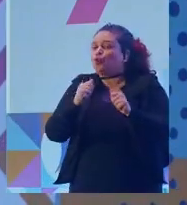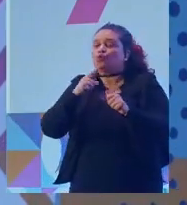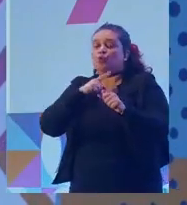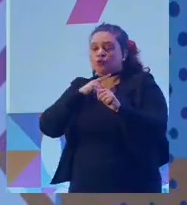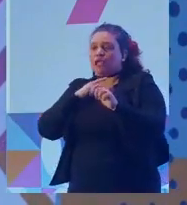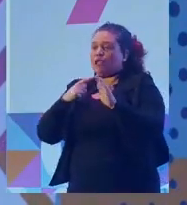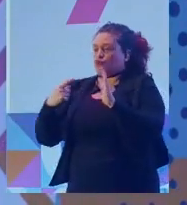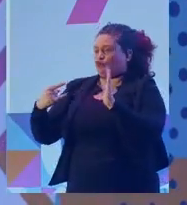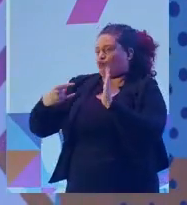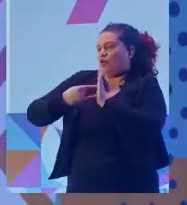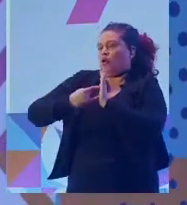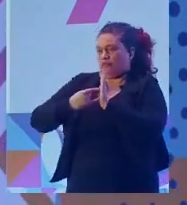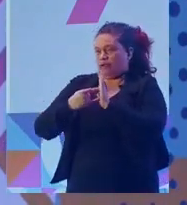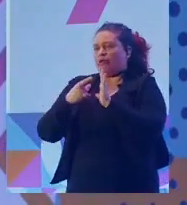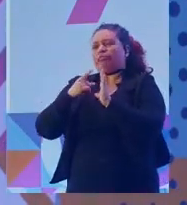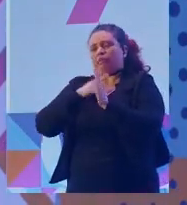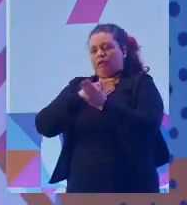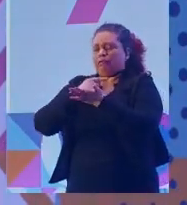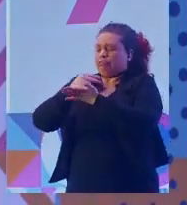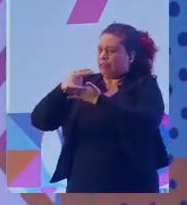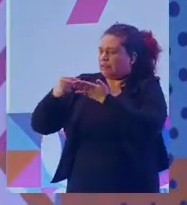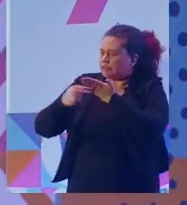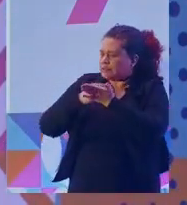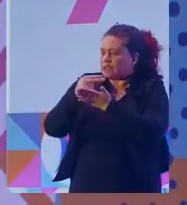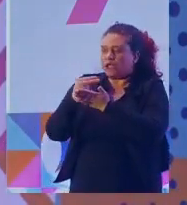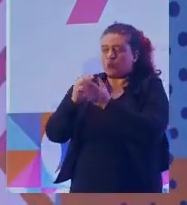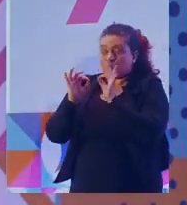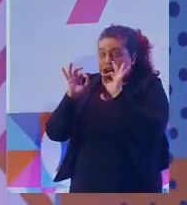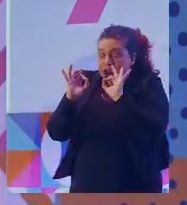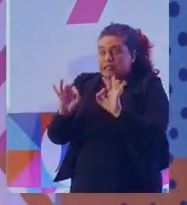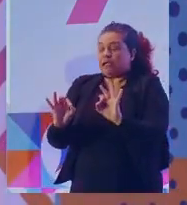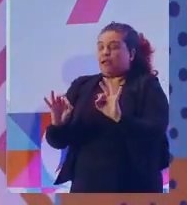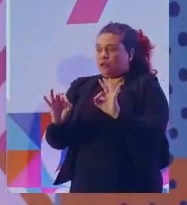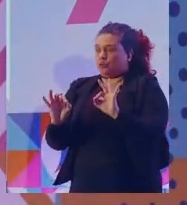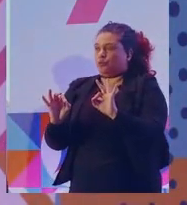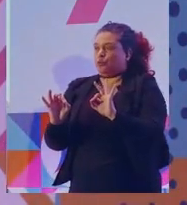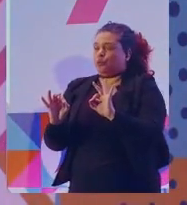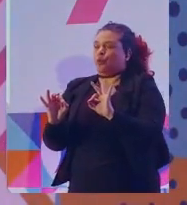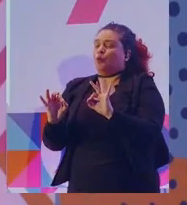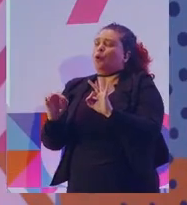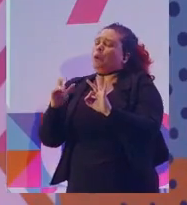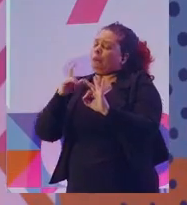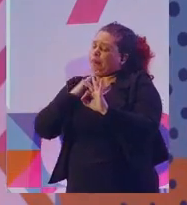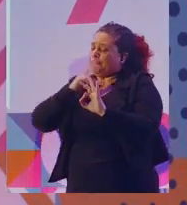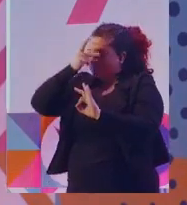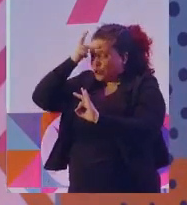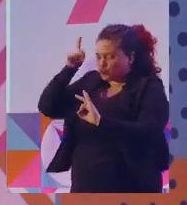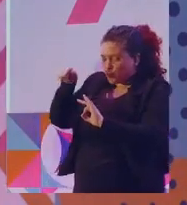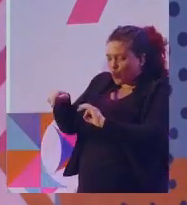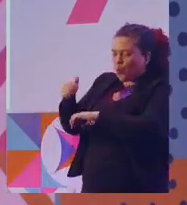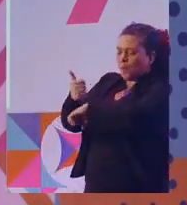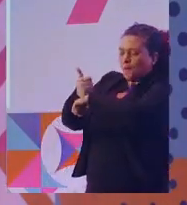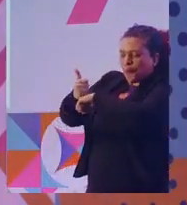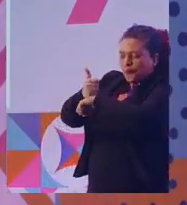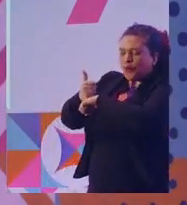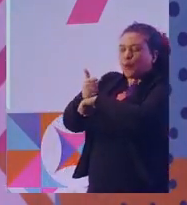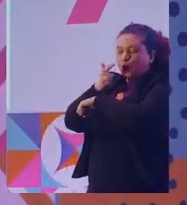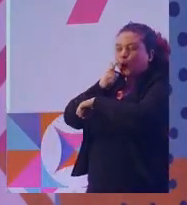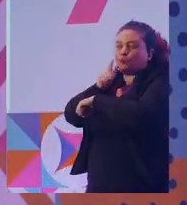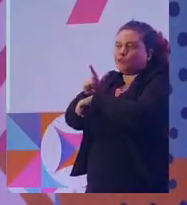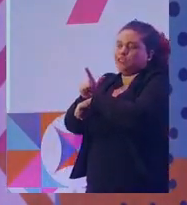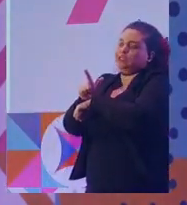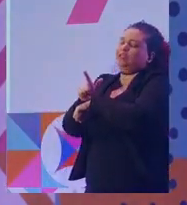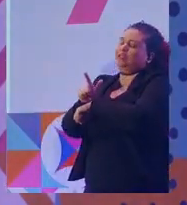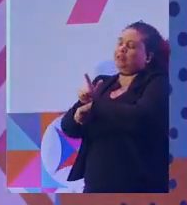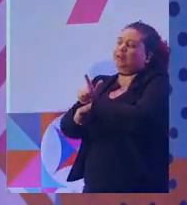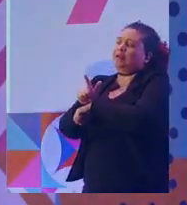software sobre desenho para que o desenvolvedor consiga chegar